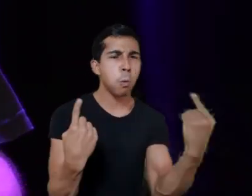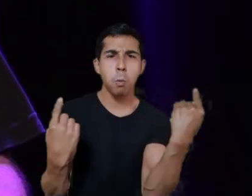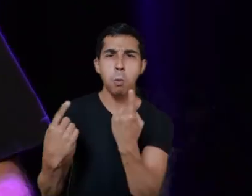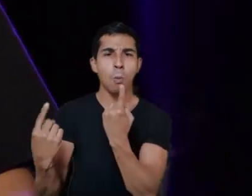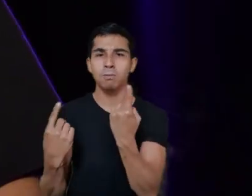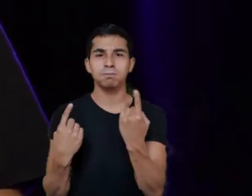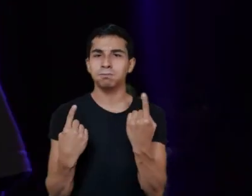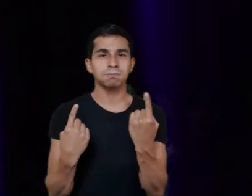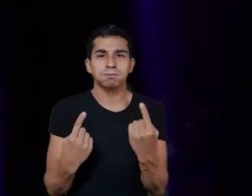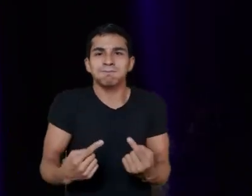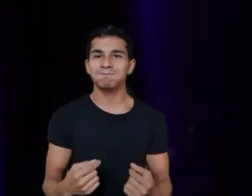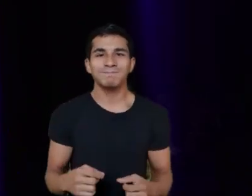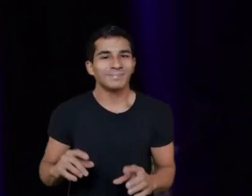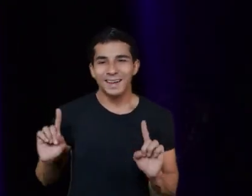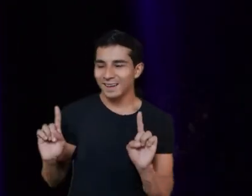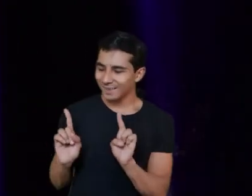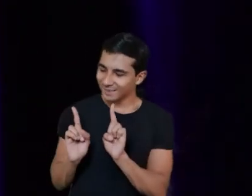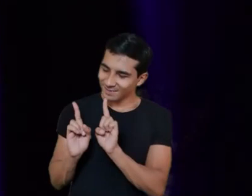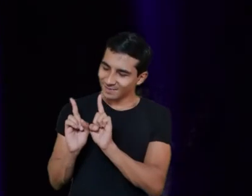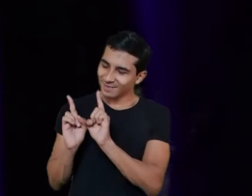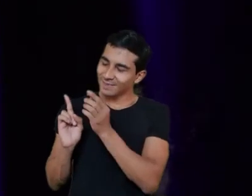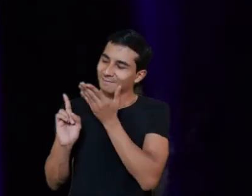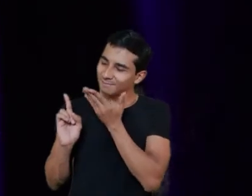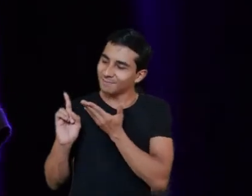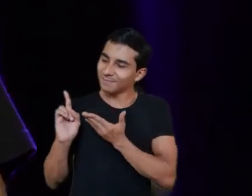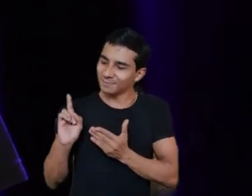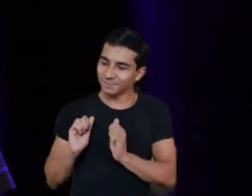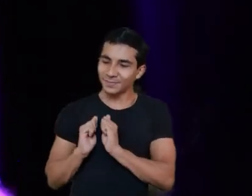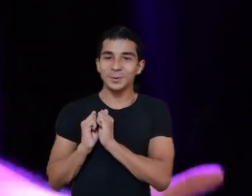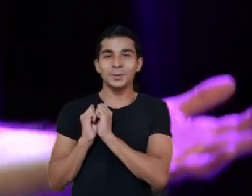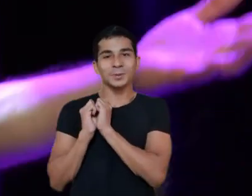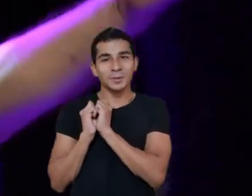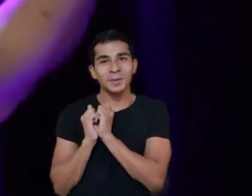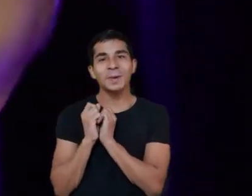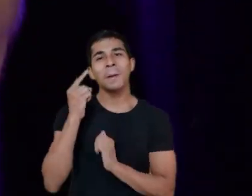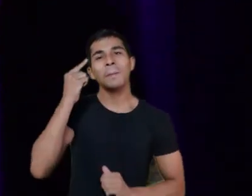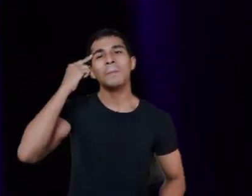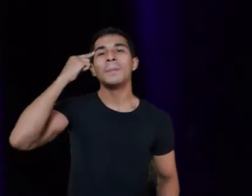nós enfeitaremos nossos corpos.